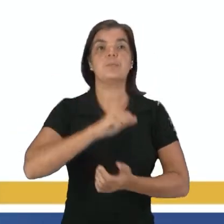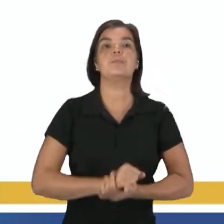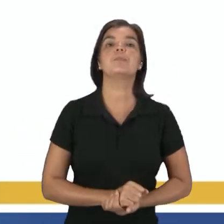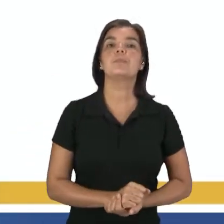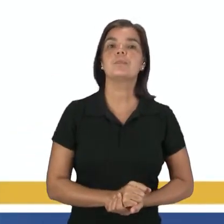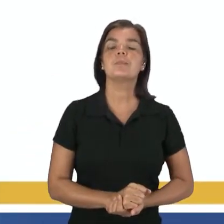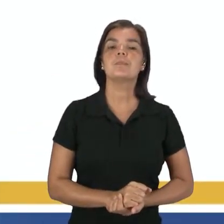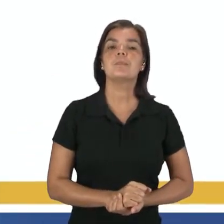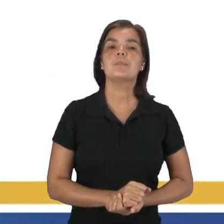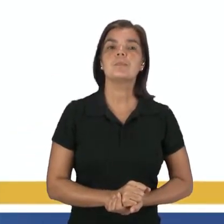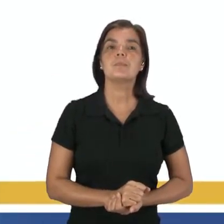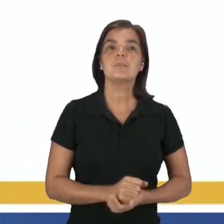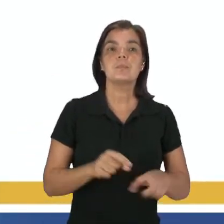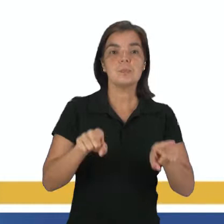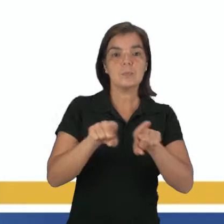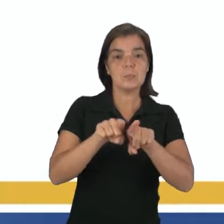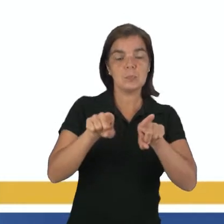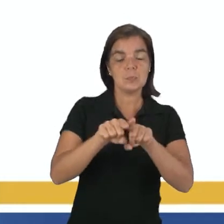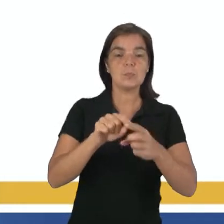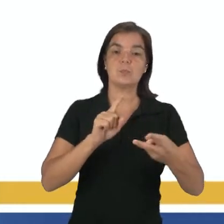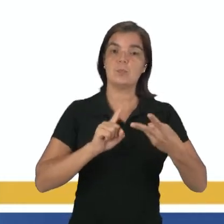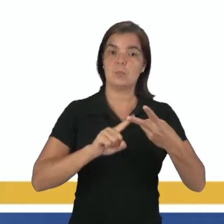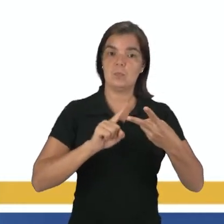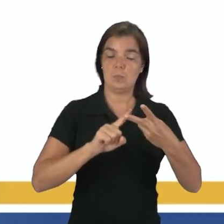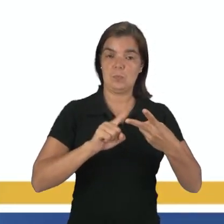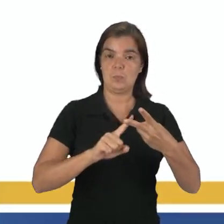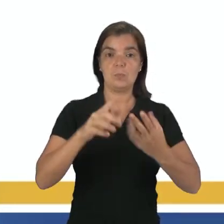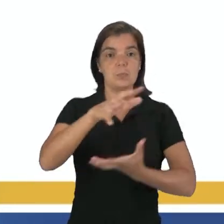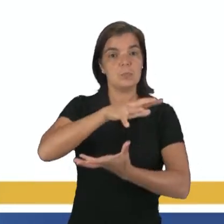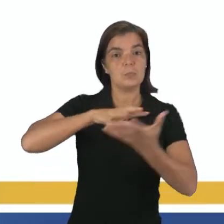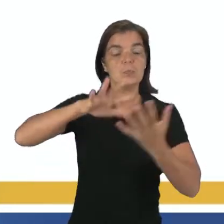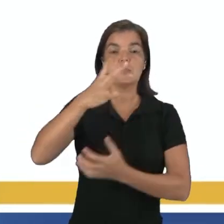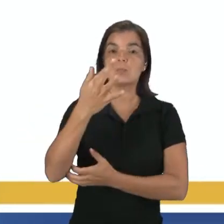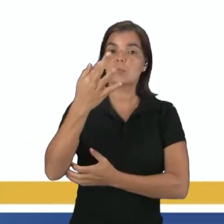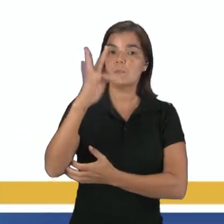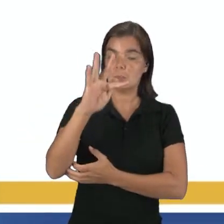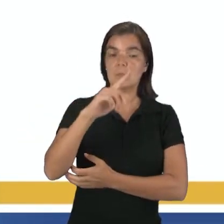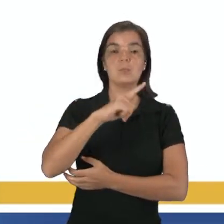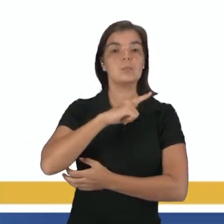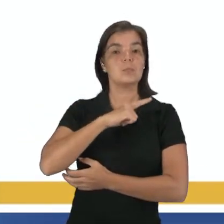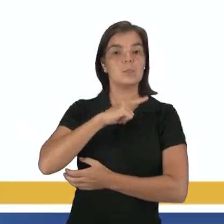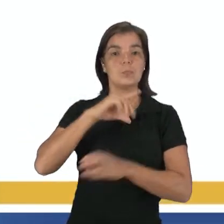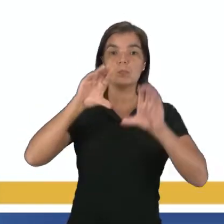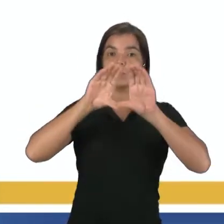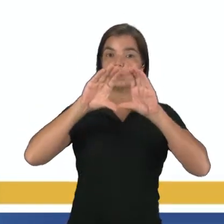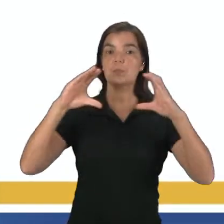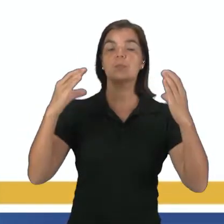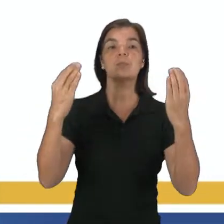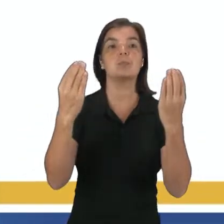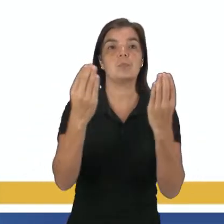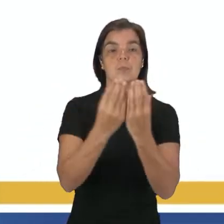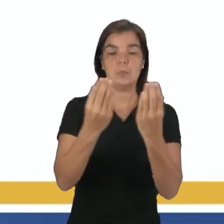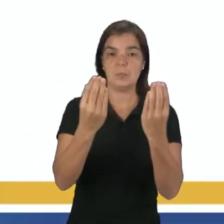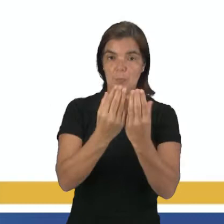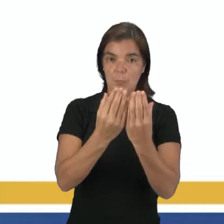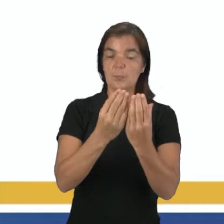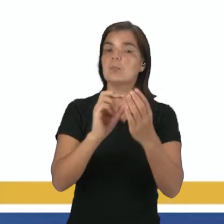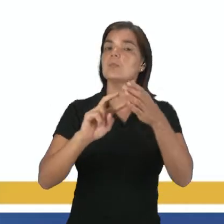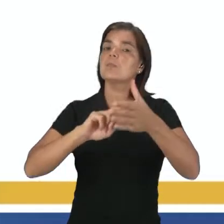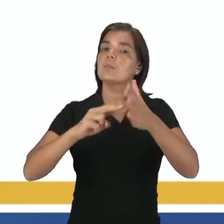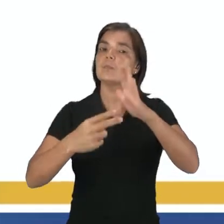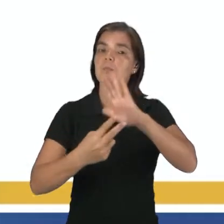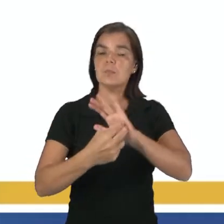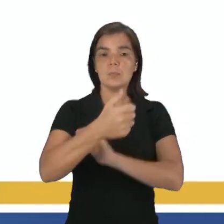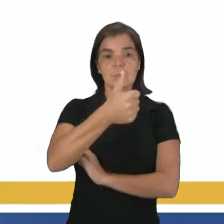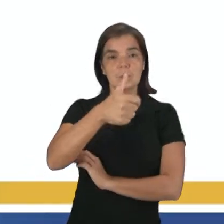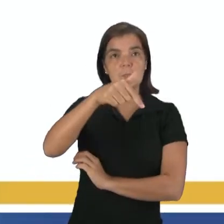1792. Um segundo momento dessa Revolução Francesa, nós tivemos a Convenção, que se